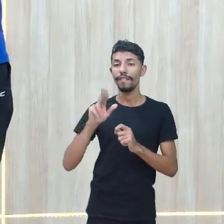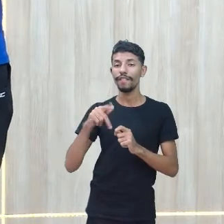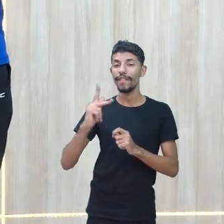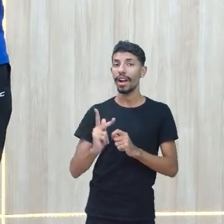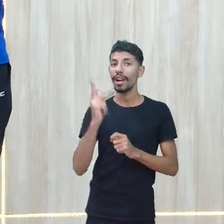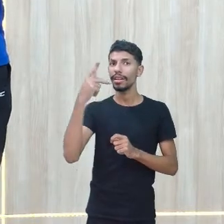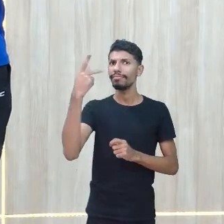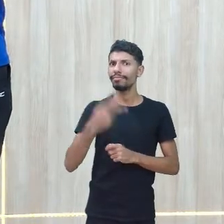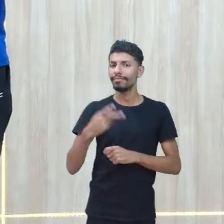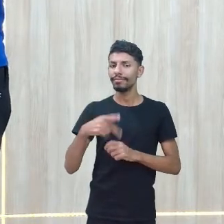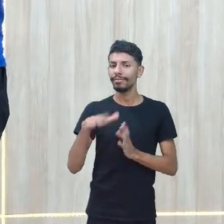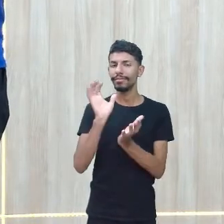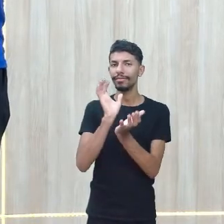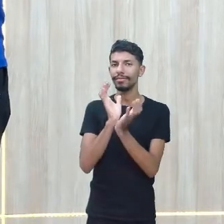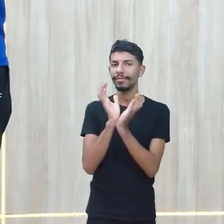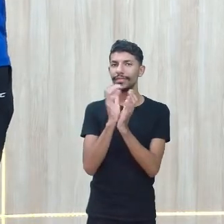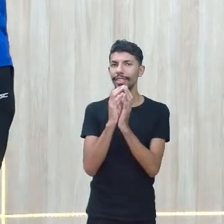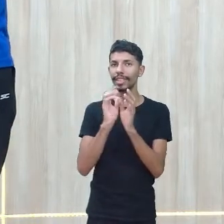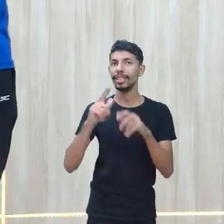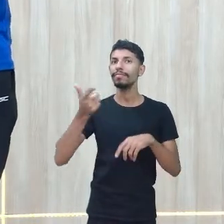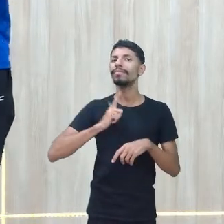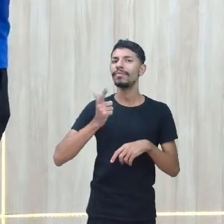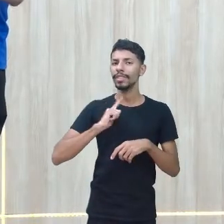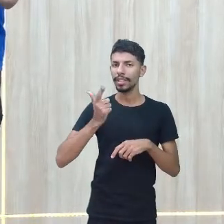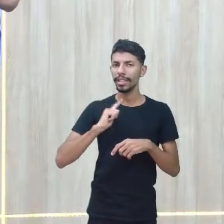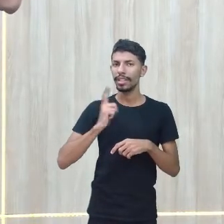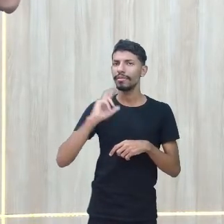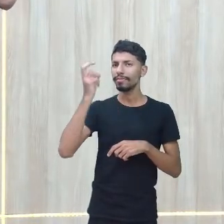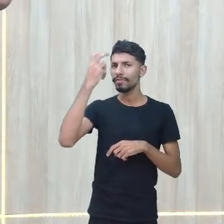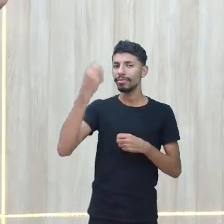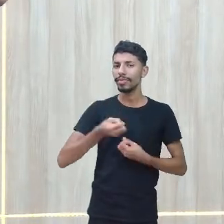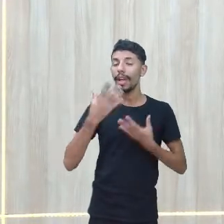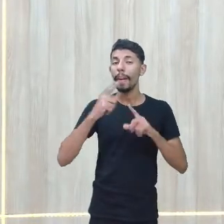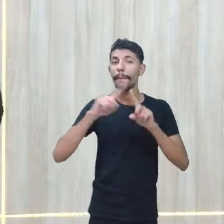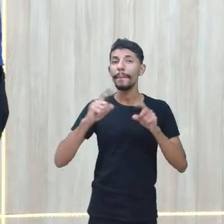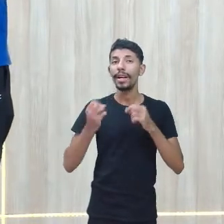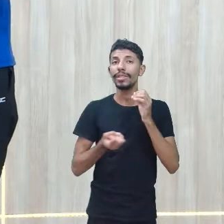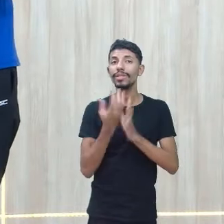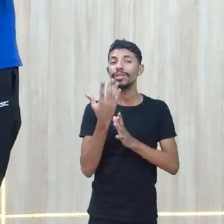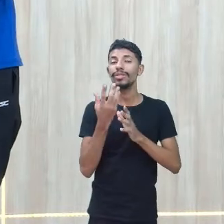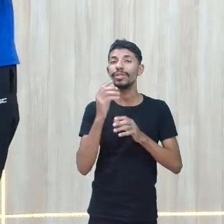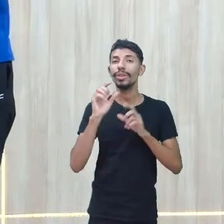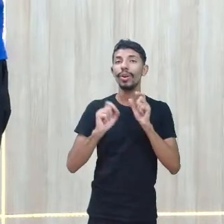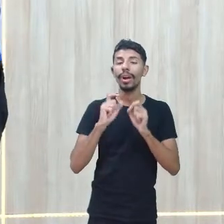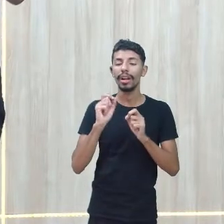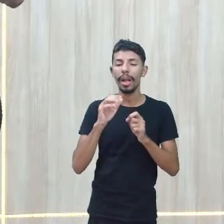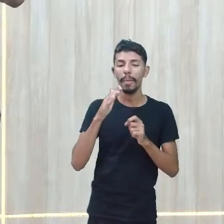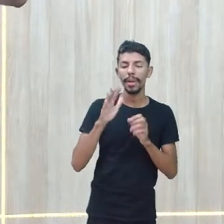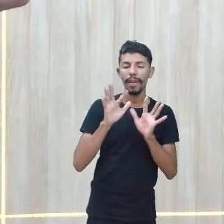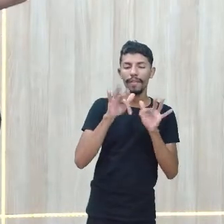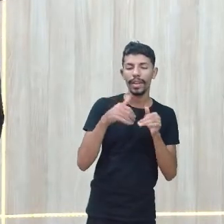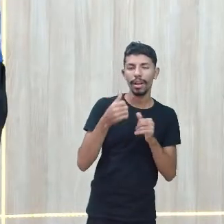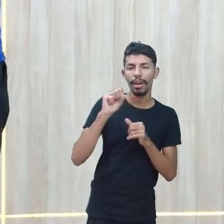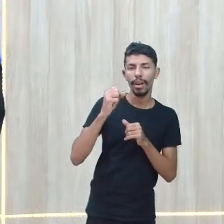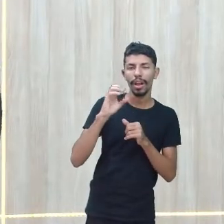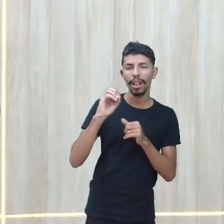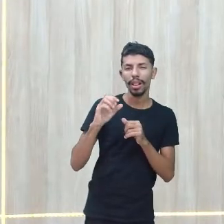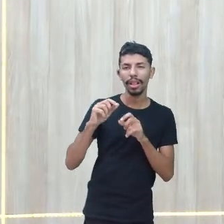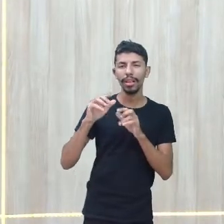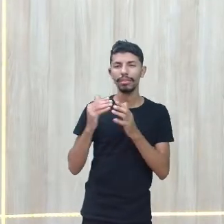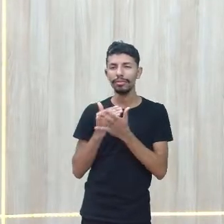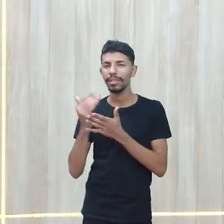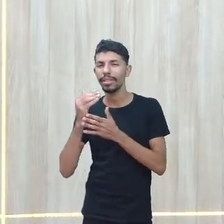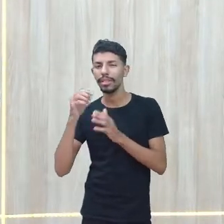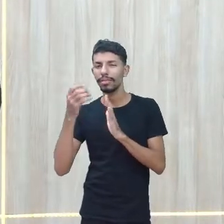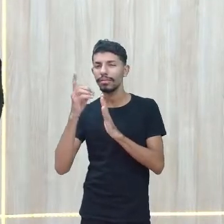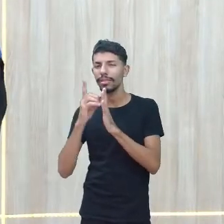movimento, sendo que esse movimento ele surgiu na década, início de 90, final de 80 para 90, e aí ele teve seu